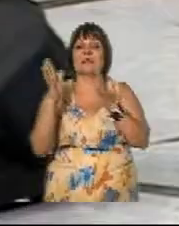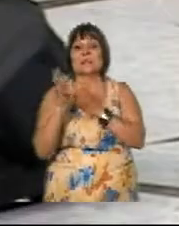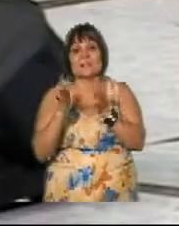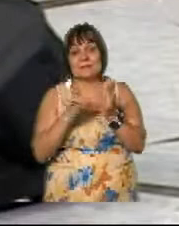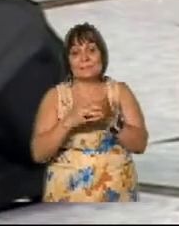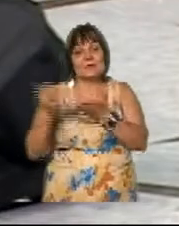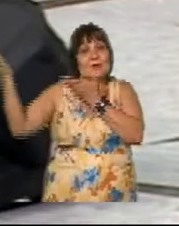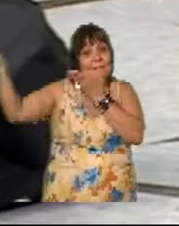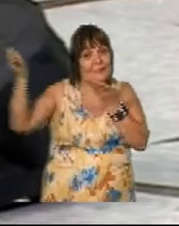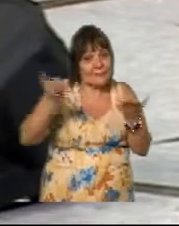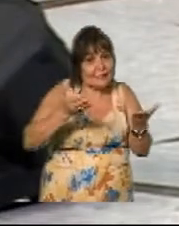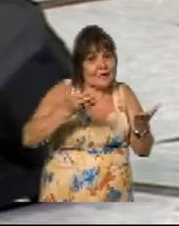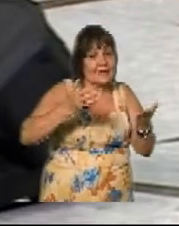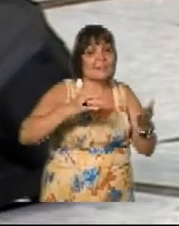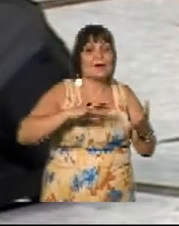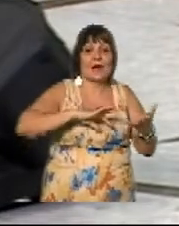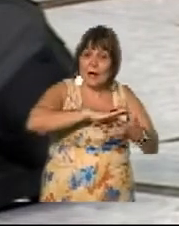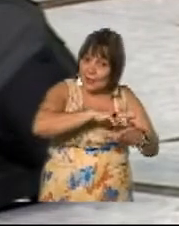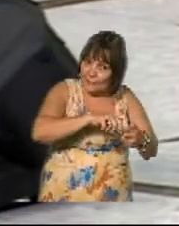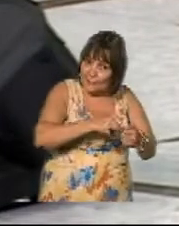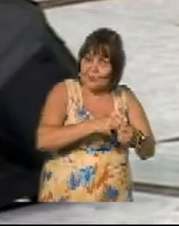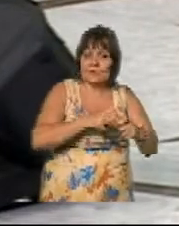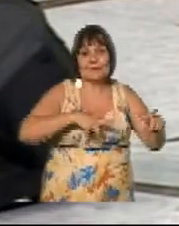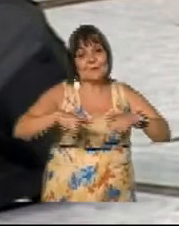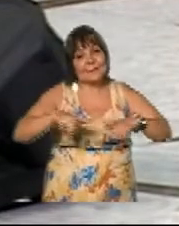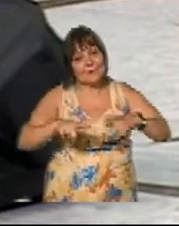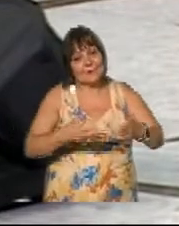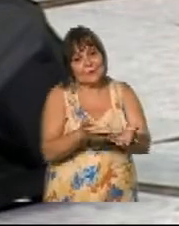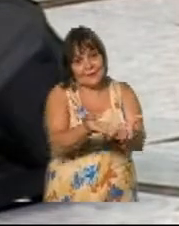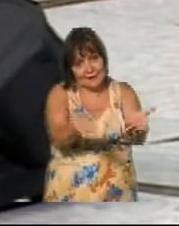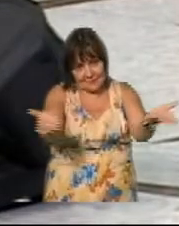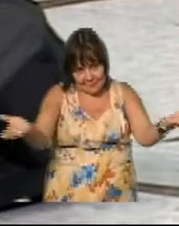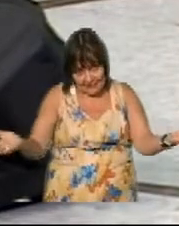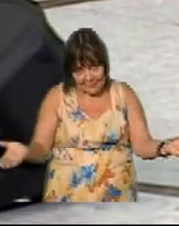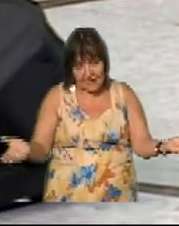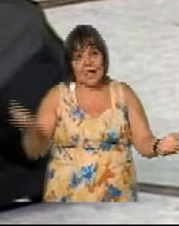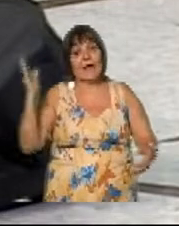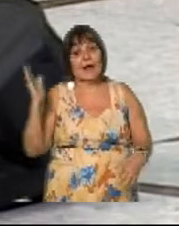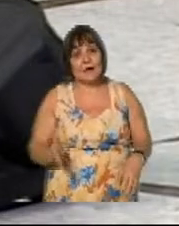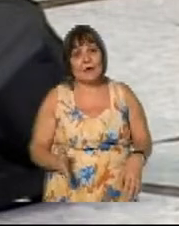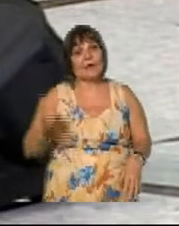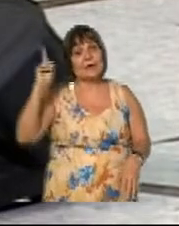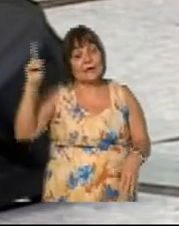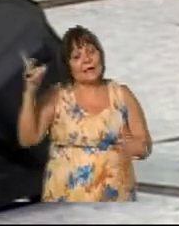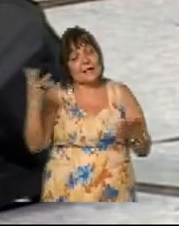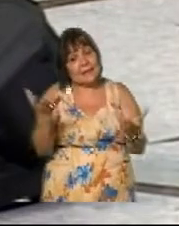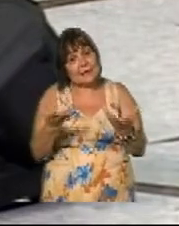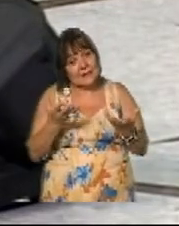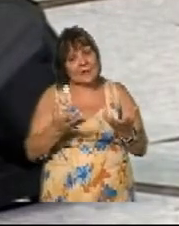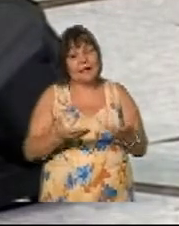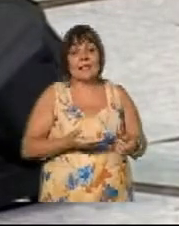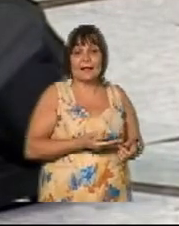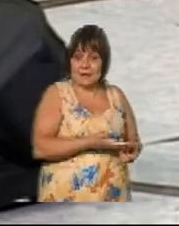servo e servir, ele nos chamou a todos nós para sermos como ele, servos para